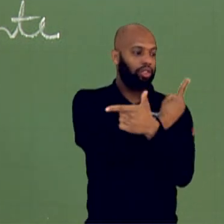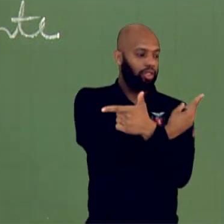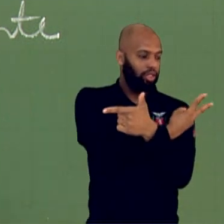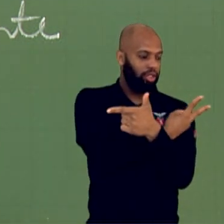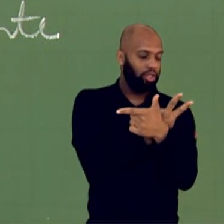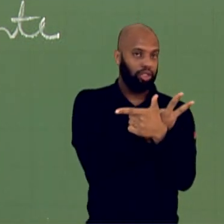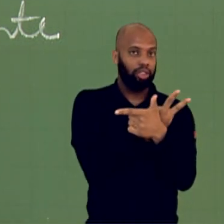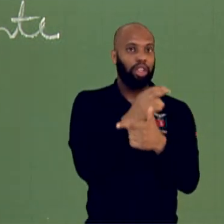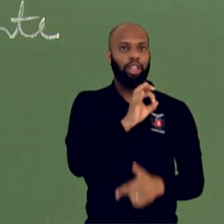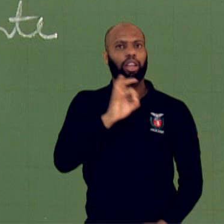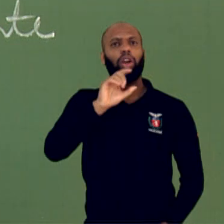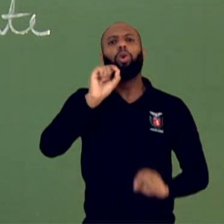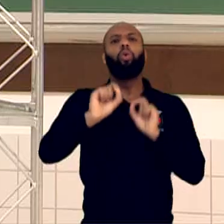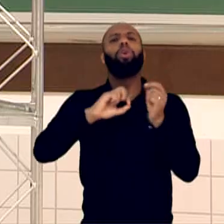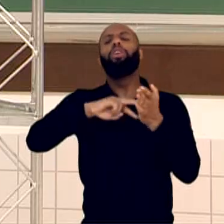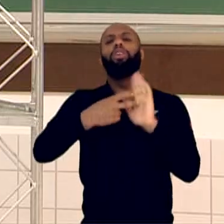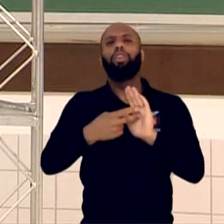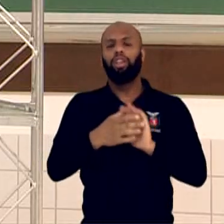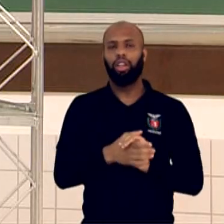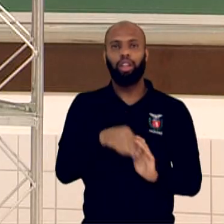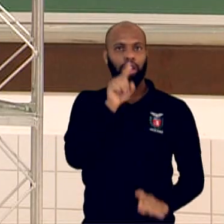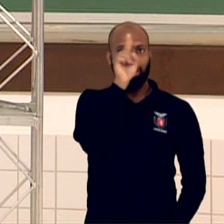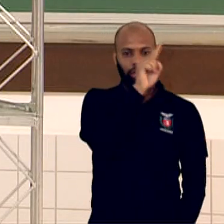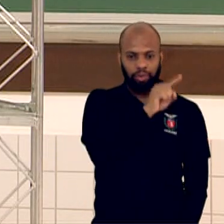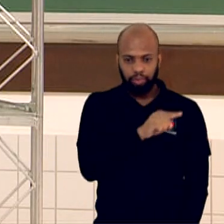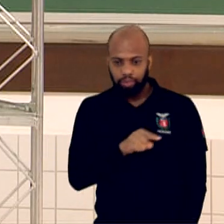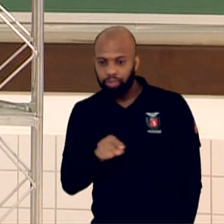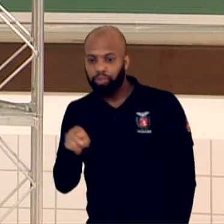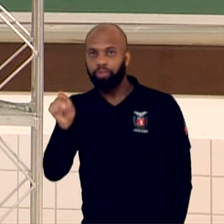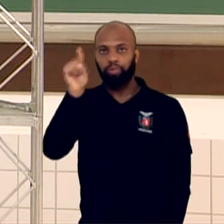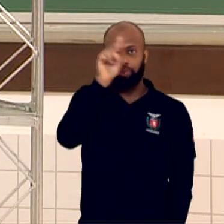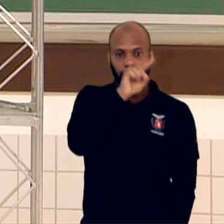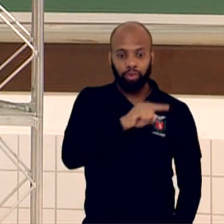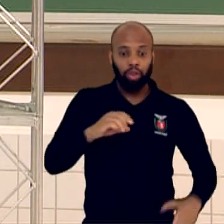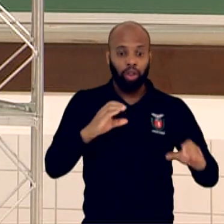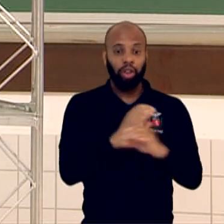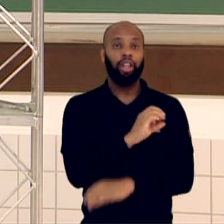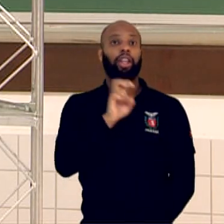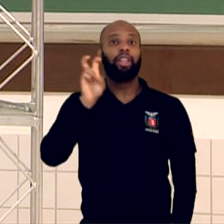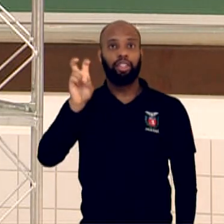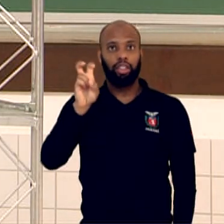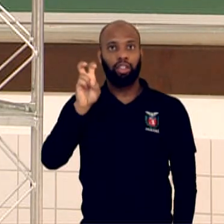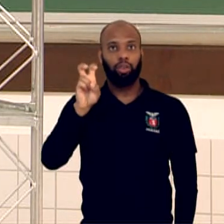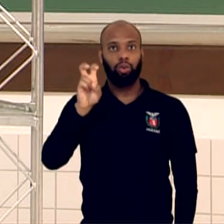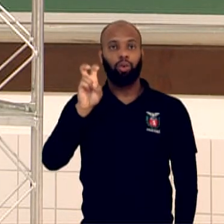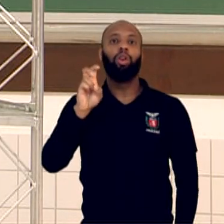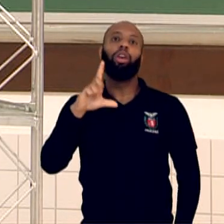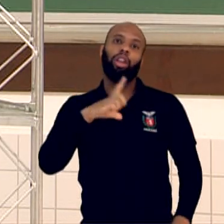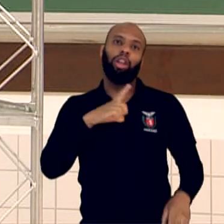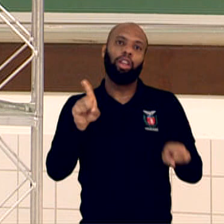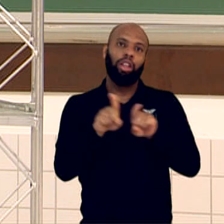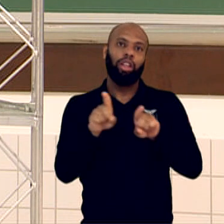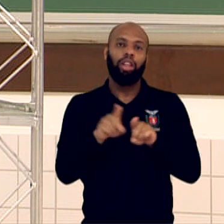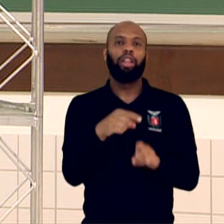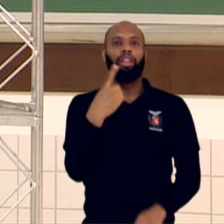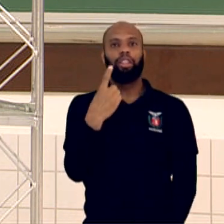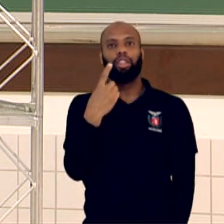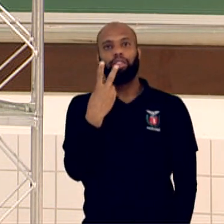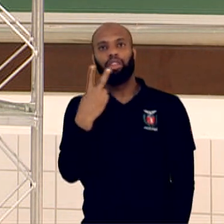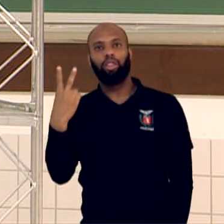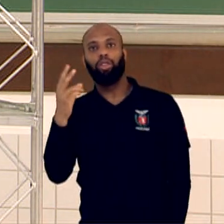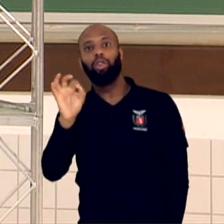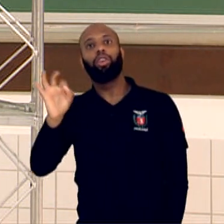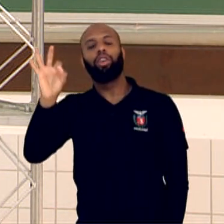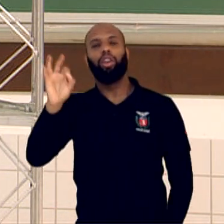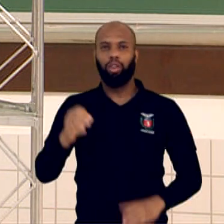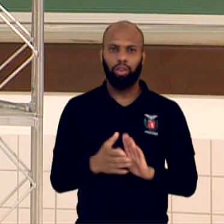122 graus. O que significa isso? Significa que são 5 voltas completas e ainda 122 graus. Então, qual é